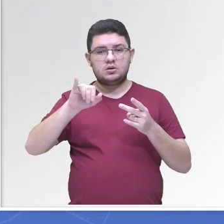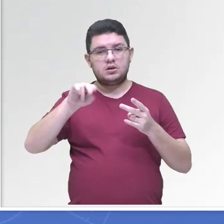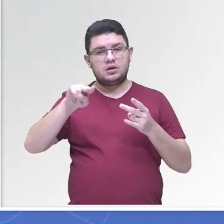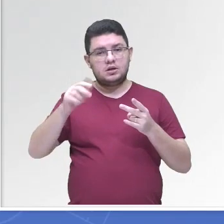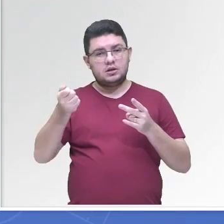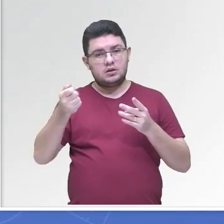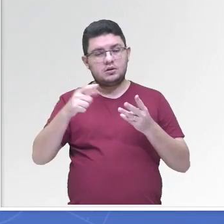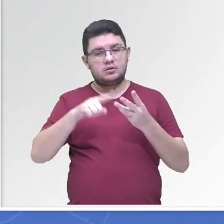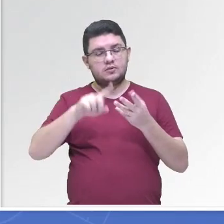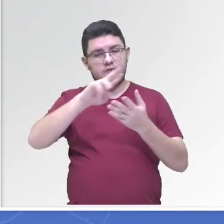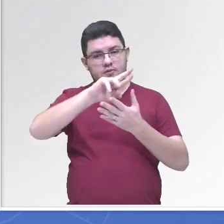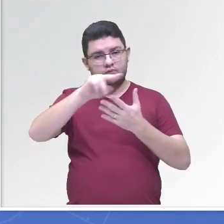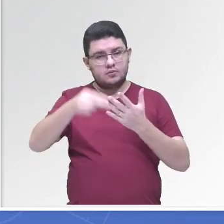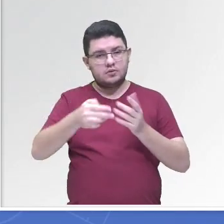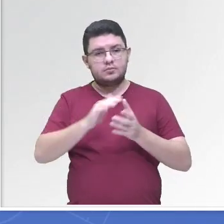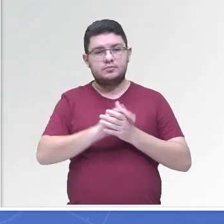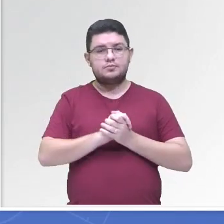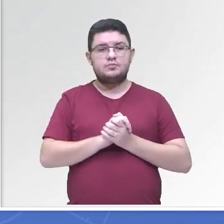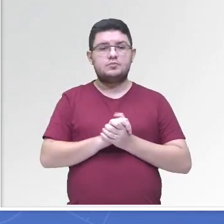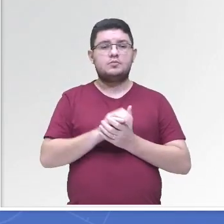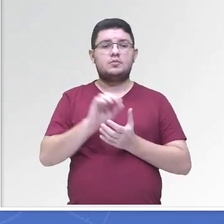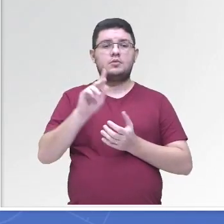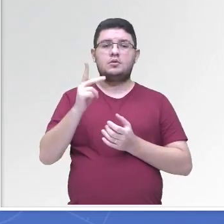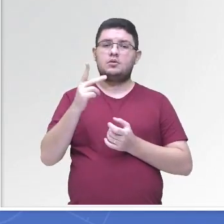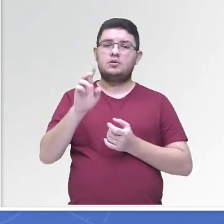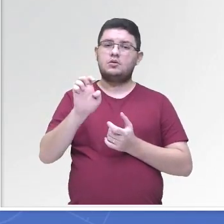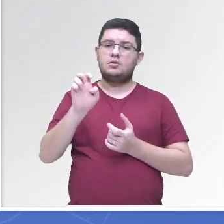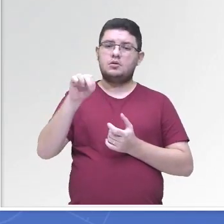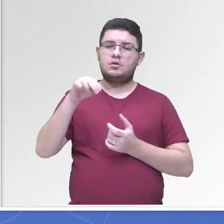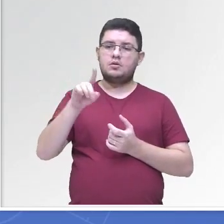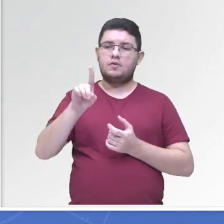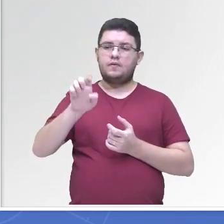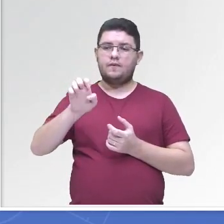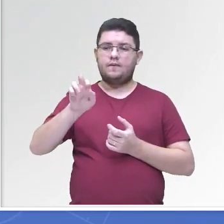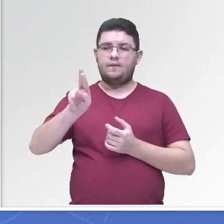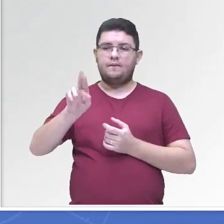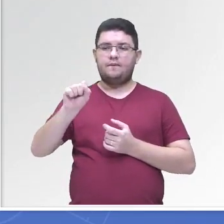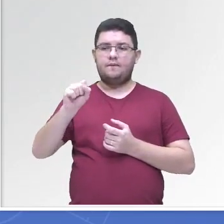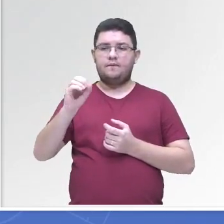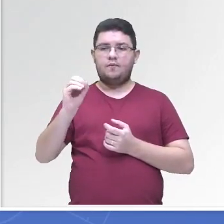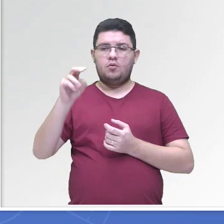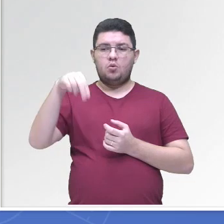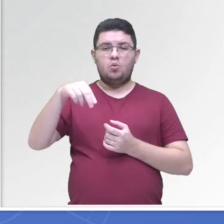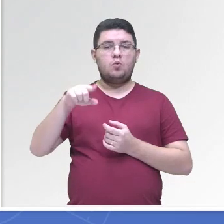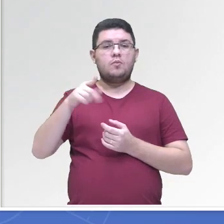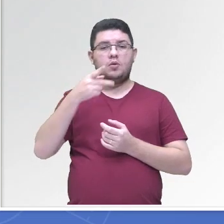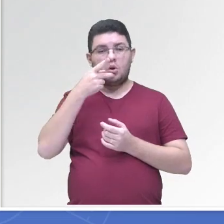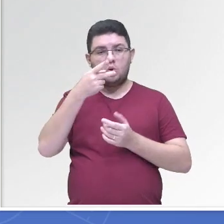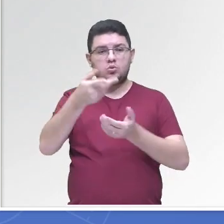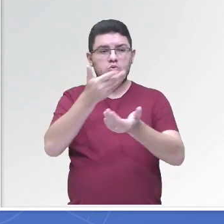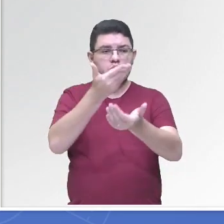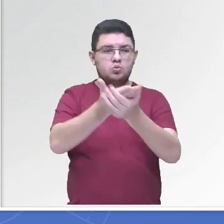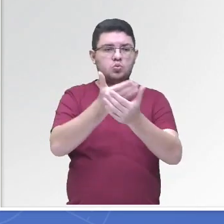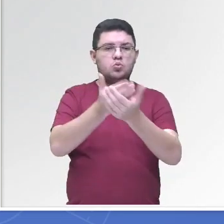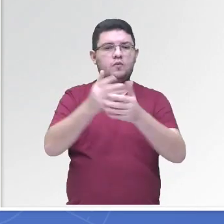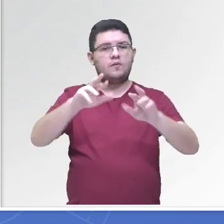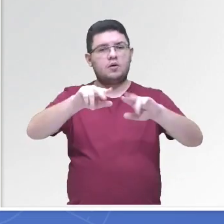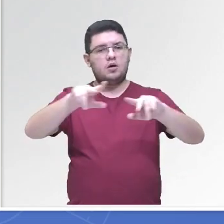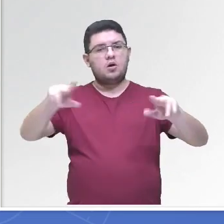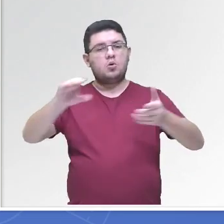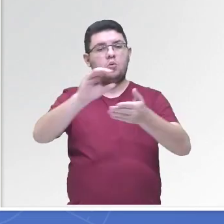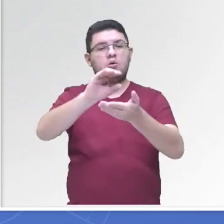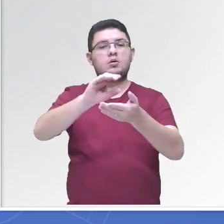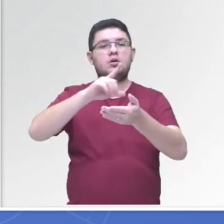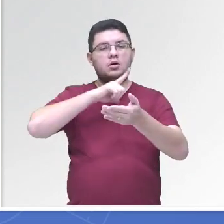como resposta estudos compostos formados a partir do carbono. João Paulo colocou